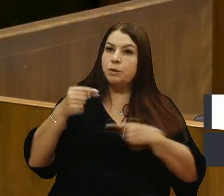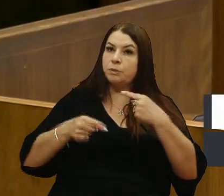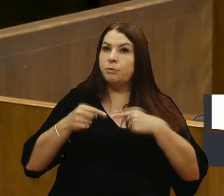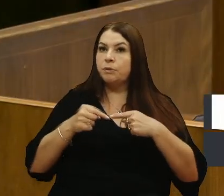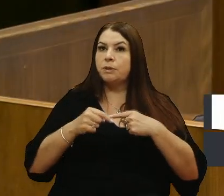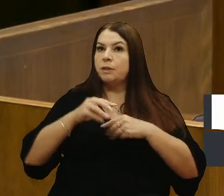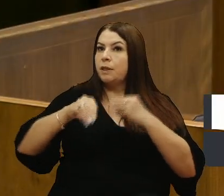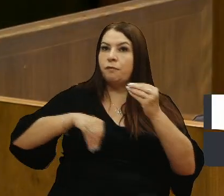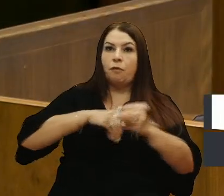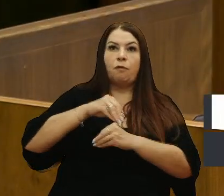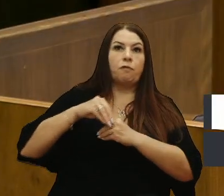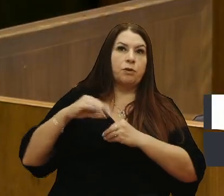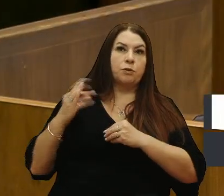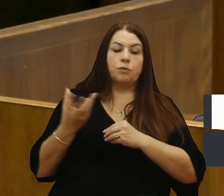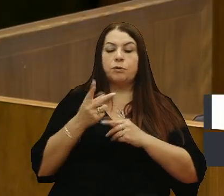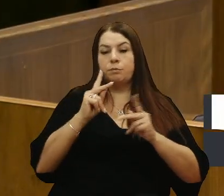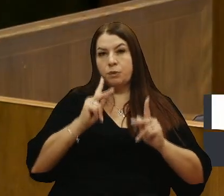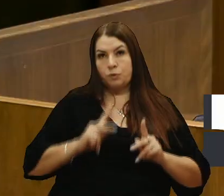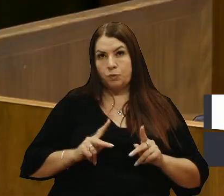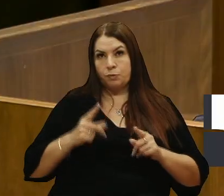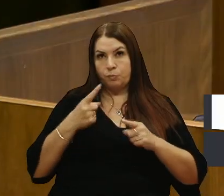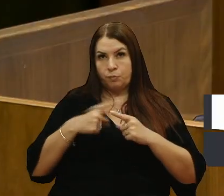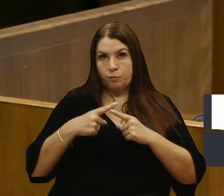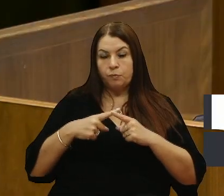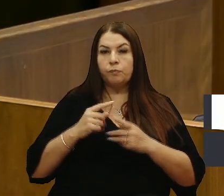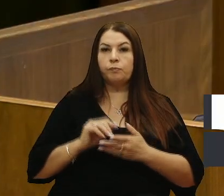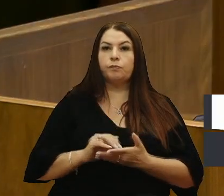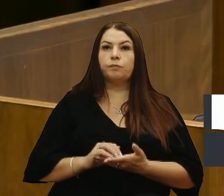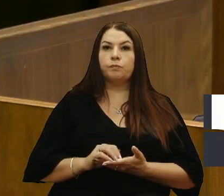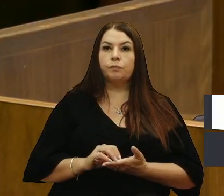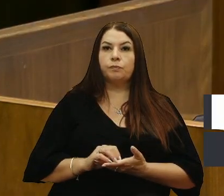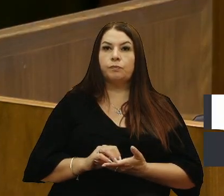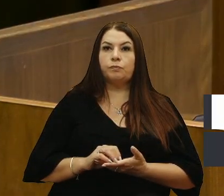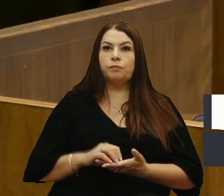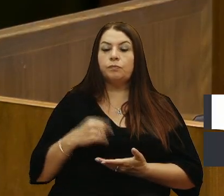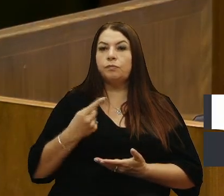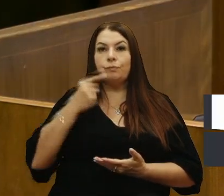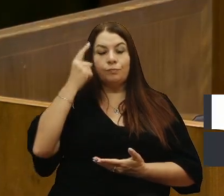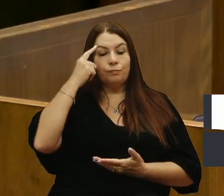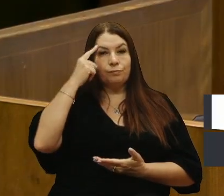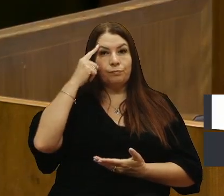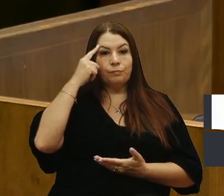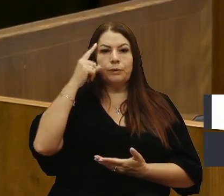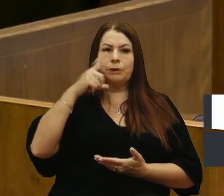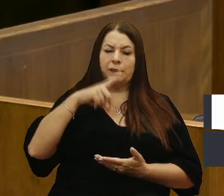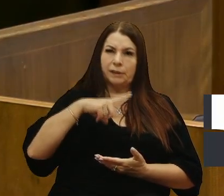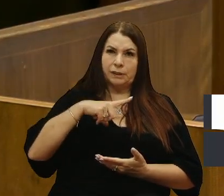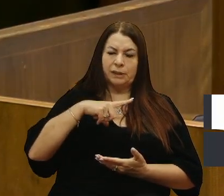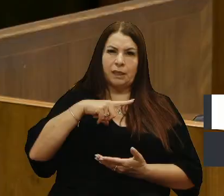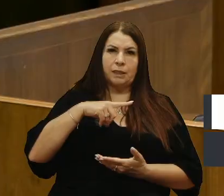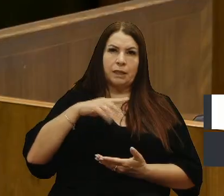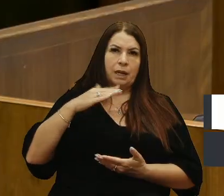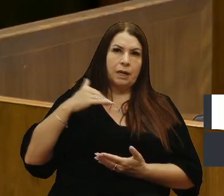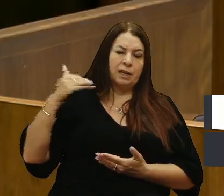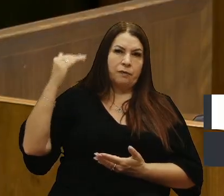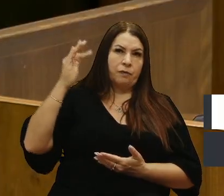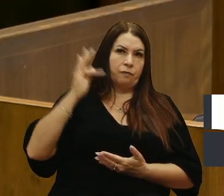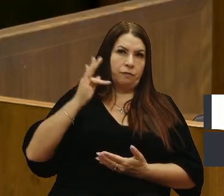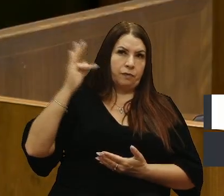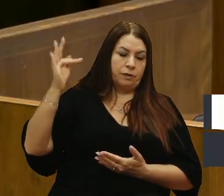tem que envolver todo mundo, porque nós pensamos, e existe já em nível federal,